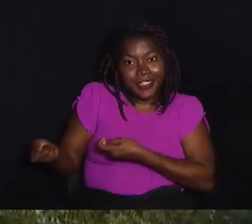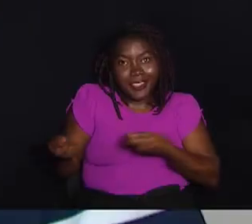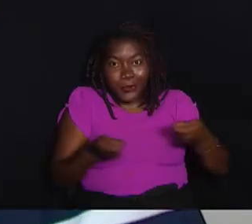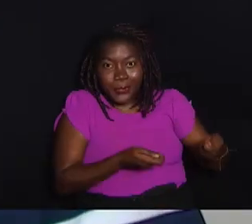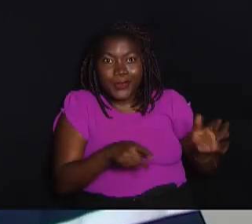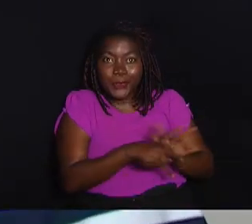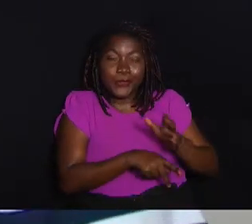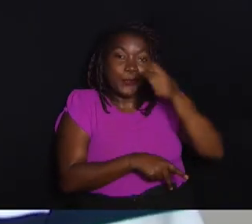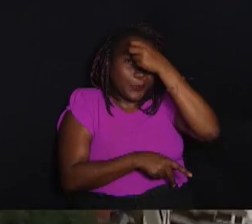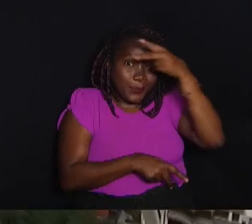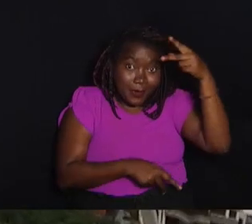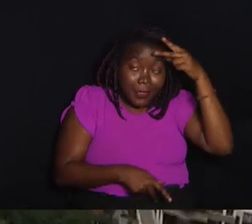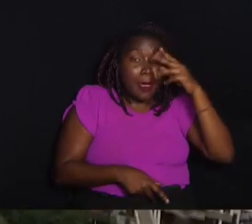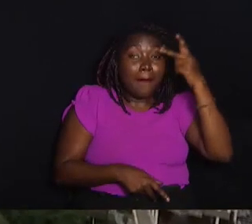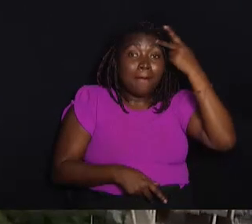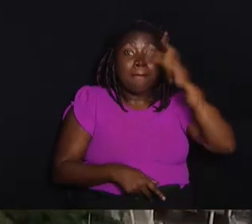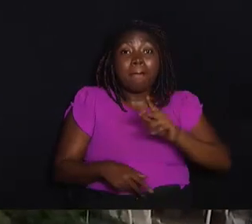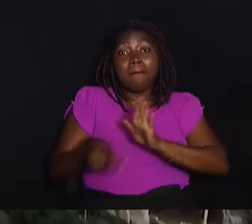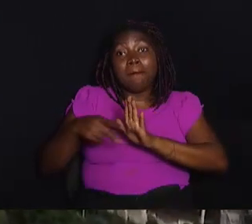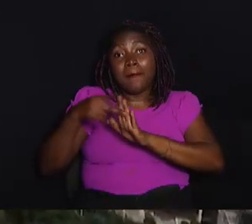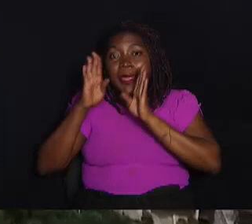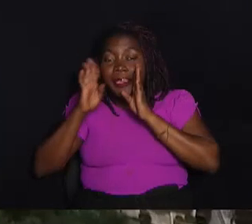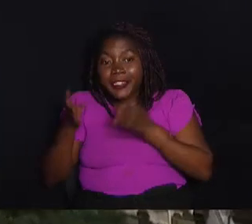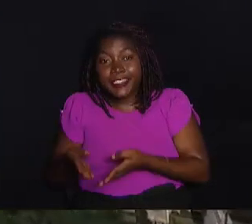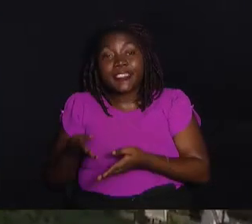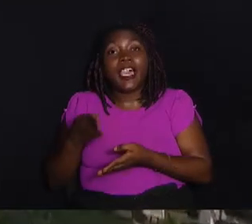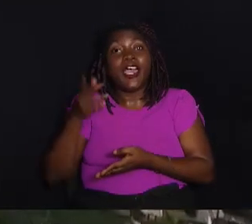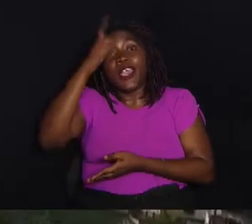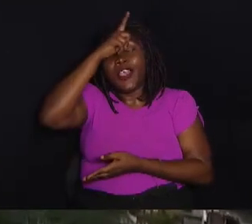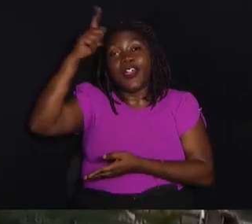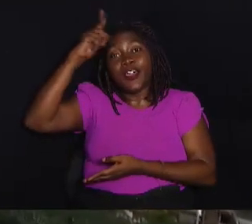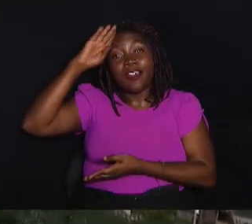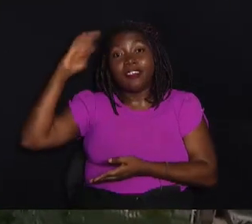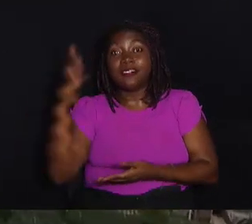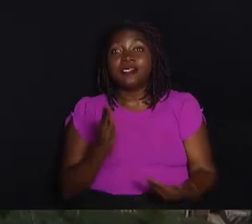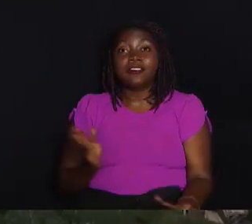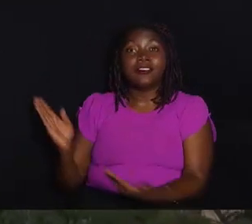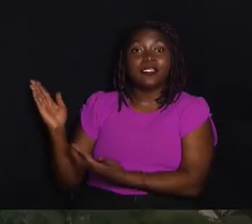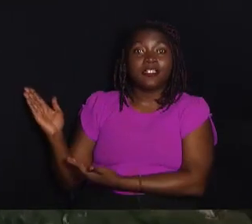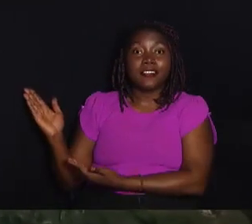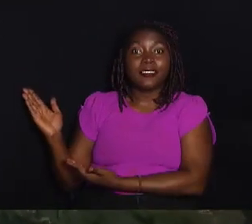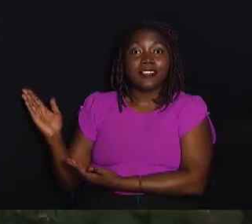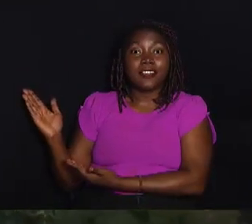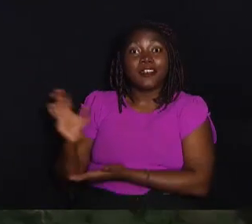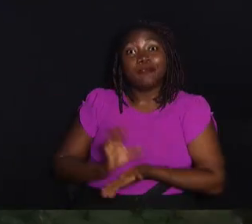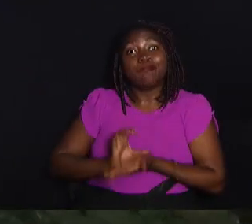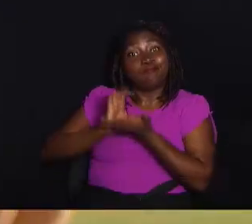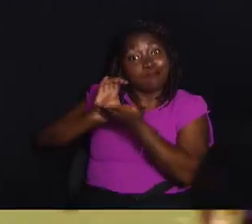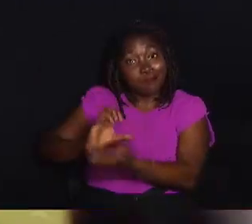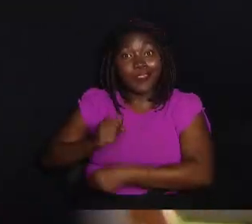específicos Gustavo peta deixa tinou R 2.730 526 em verbas para o ano de